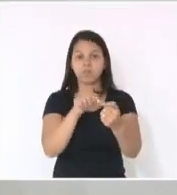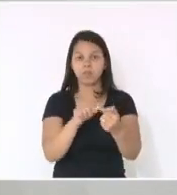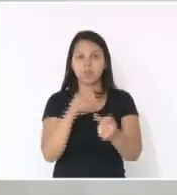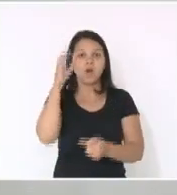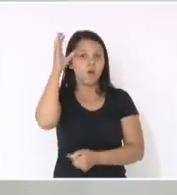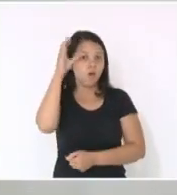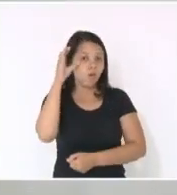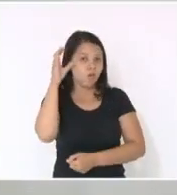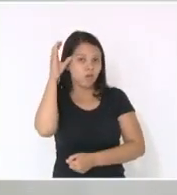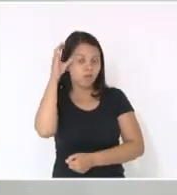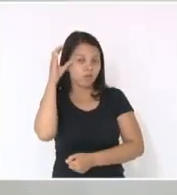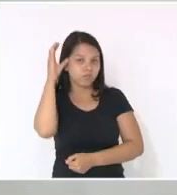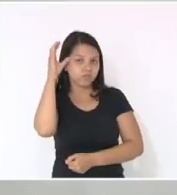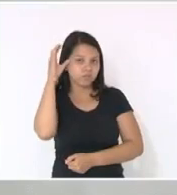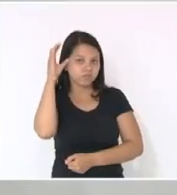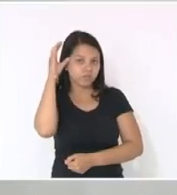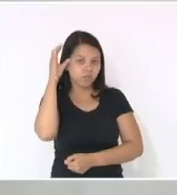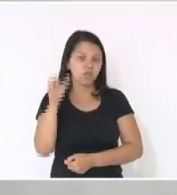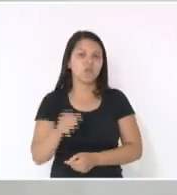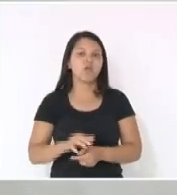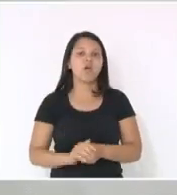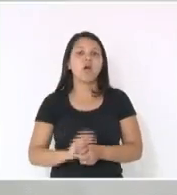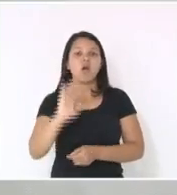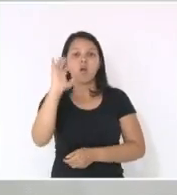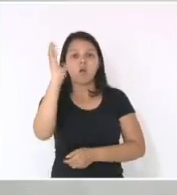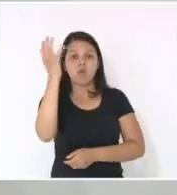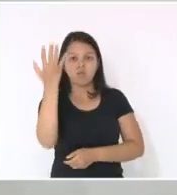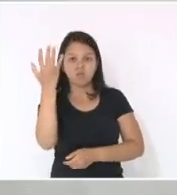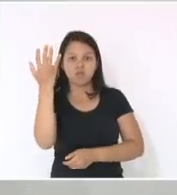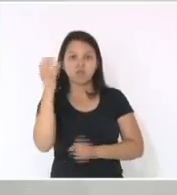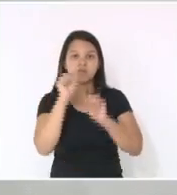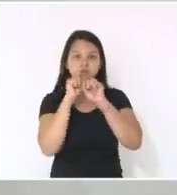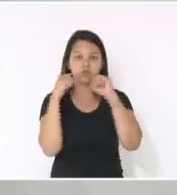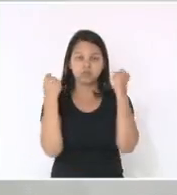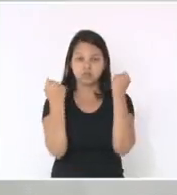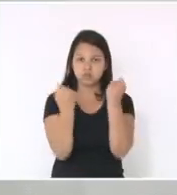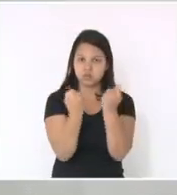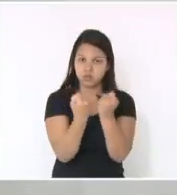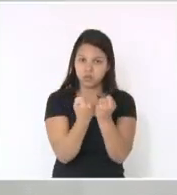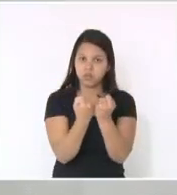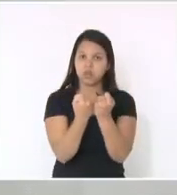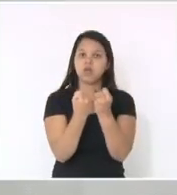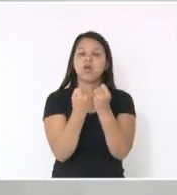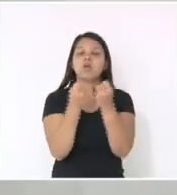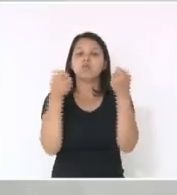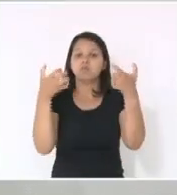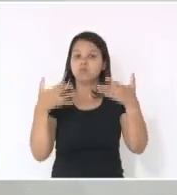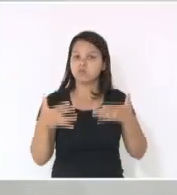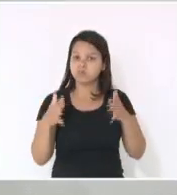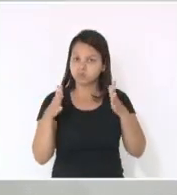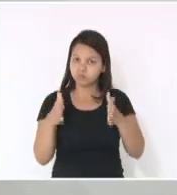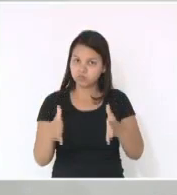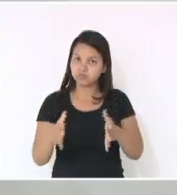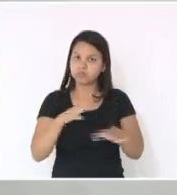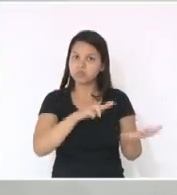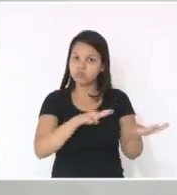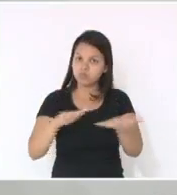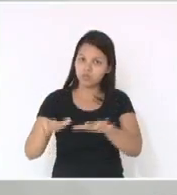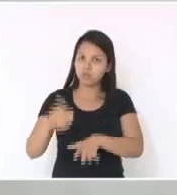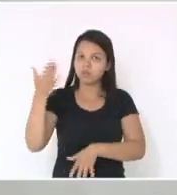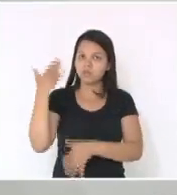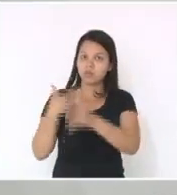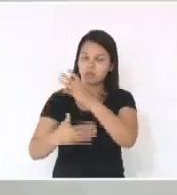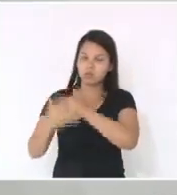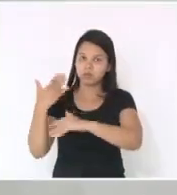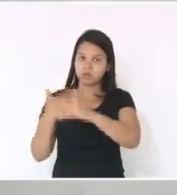conscientização, é que aconteceu, então, esse seminário a que nós nos referimos anteriormente na semana passada.